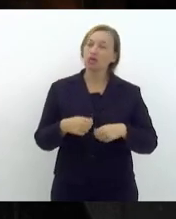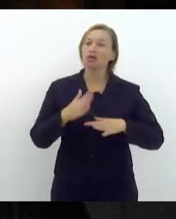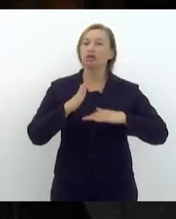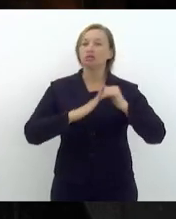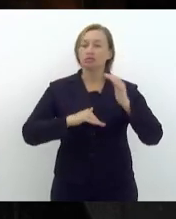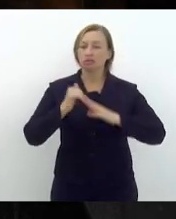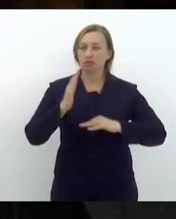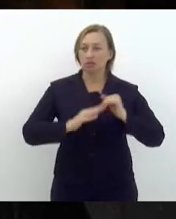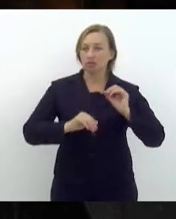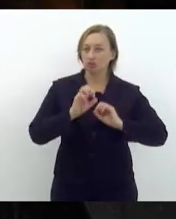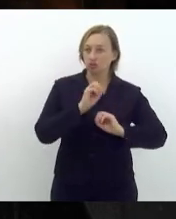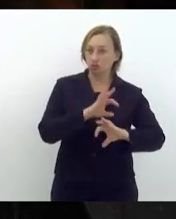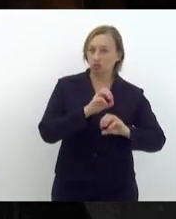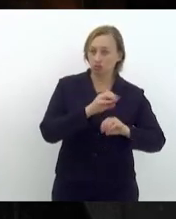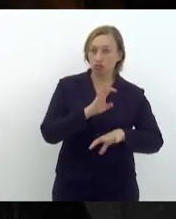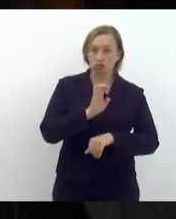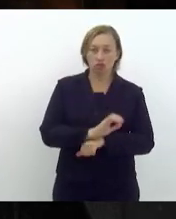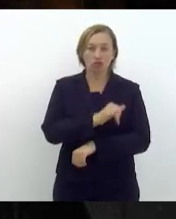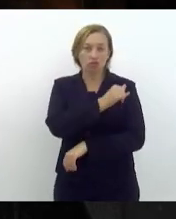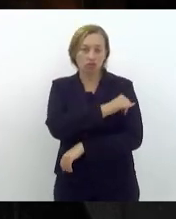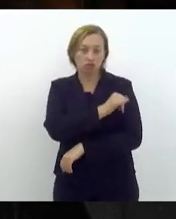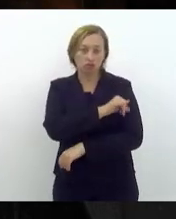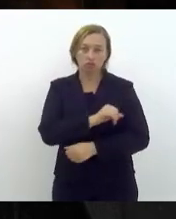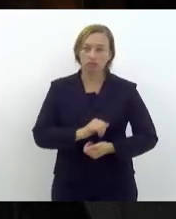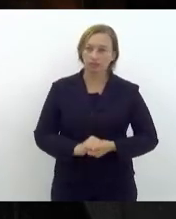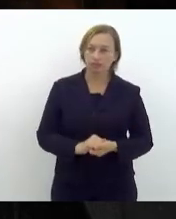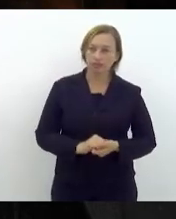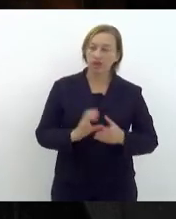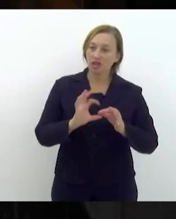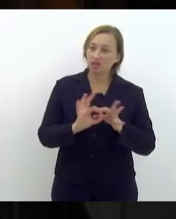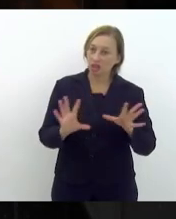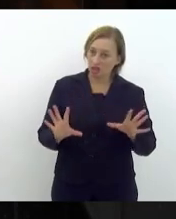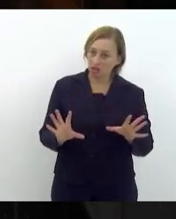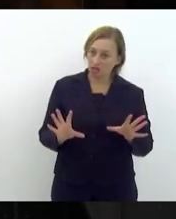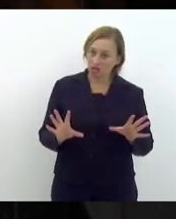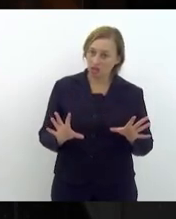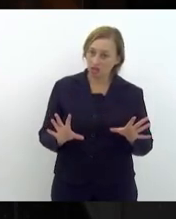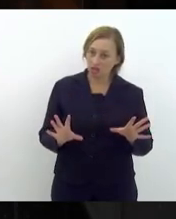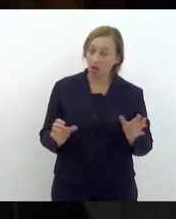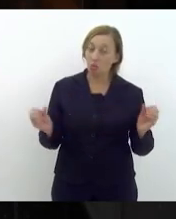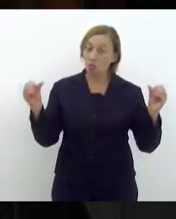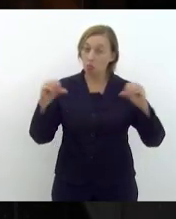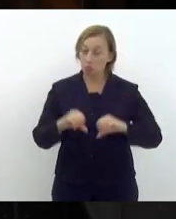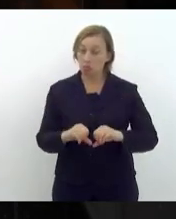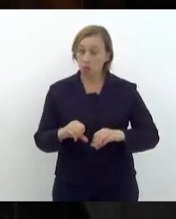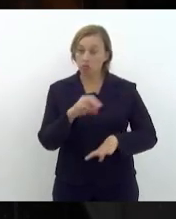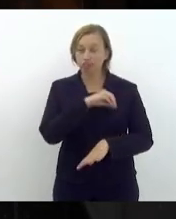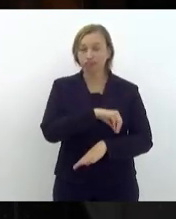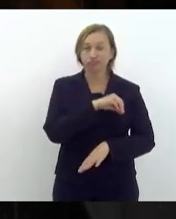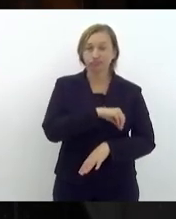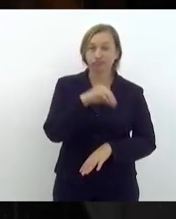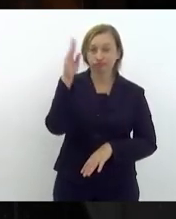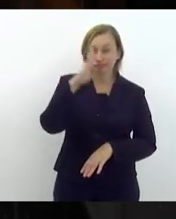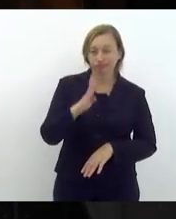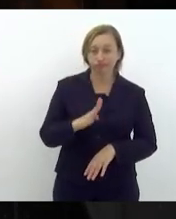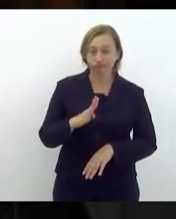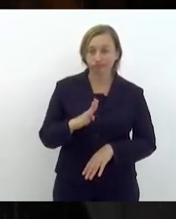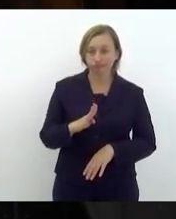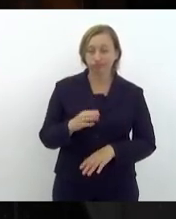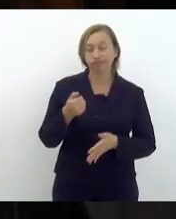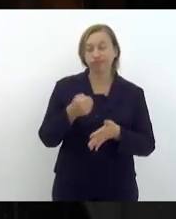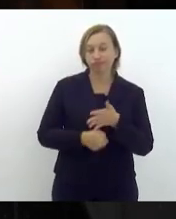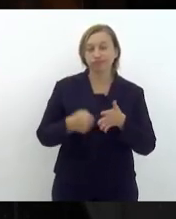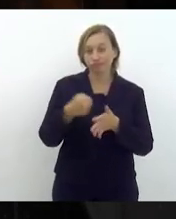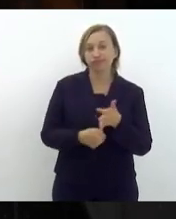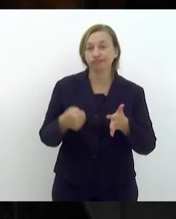da Educação do Estado do Rio de Janeiro deixa de ter um dos piores salários do Brasil e a gente vem